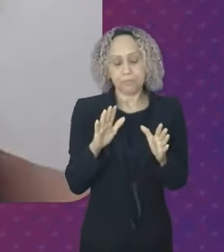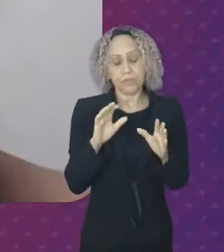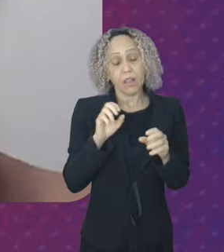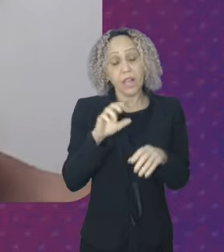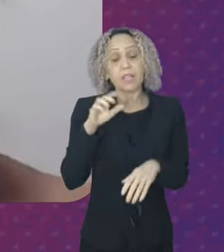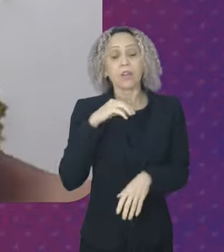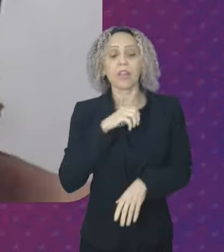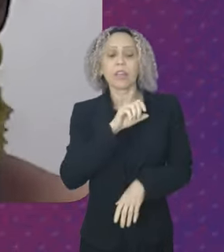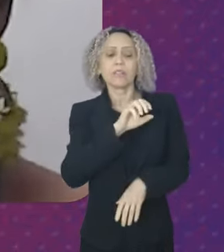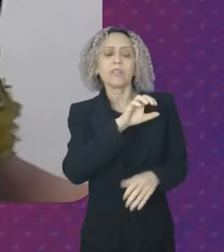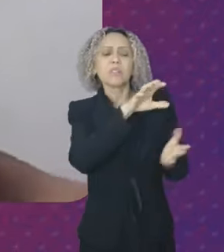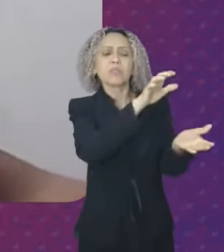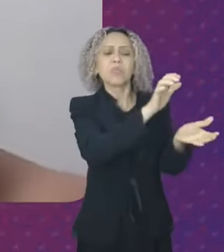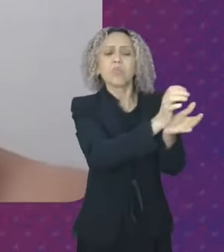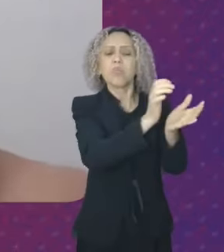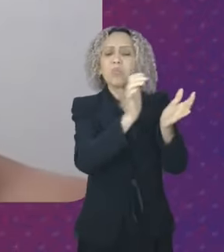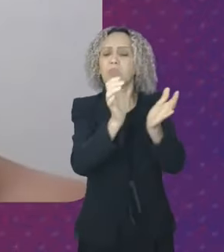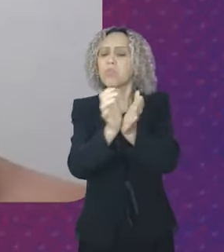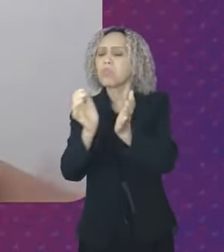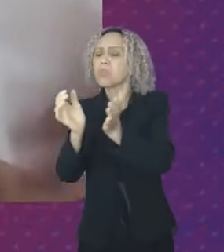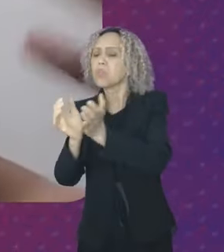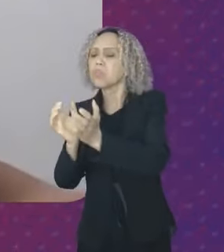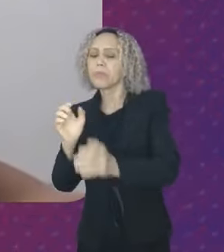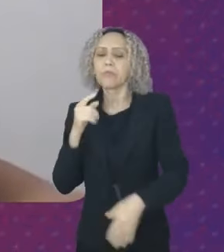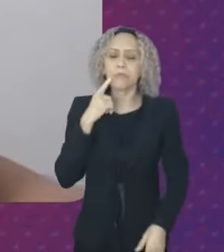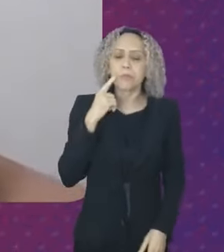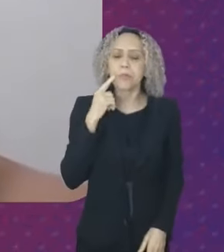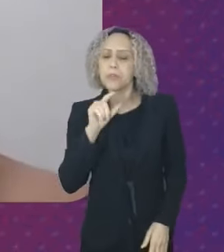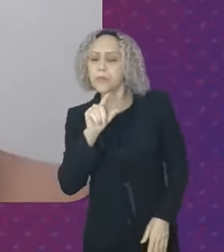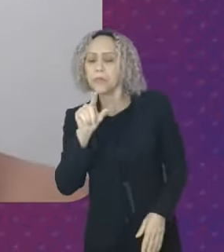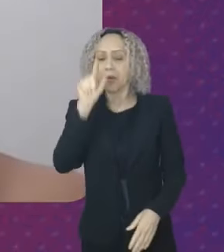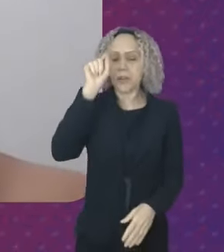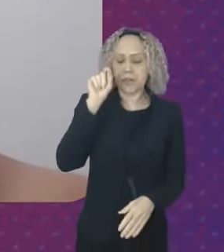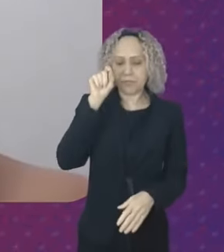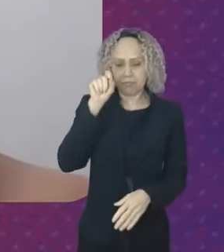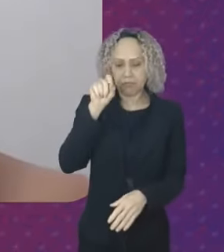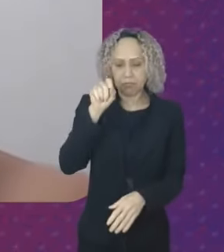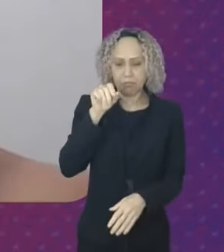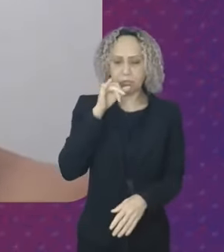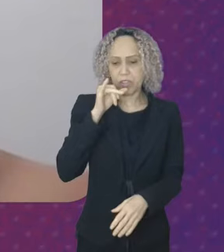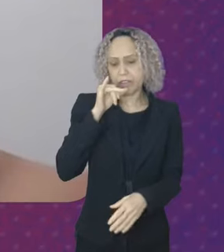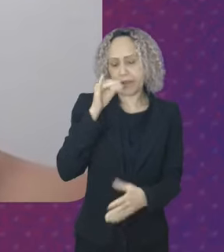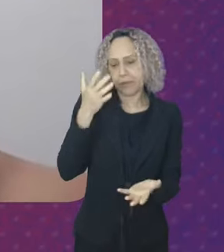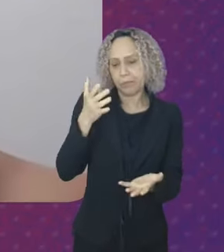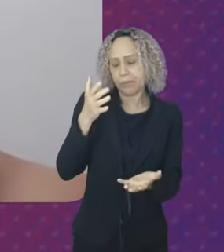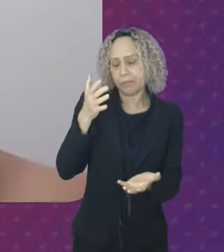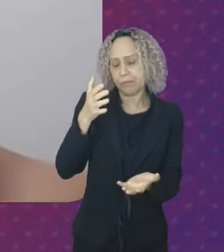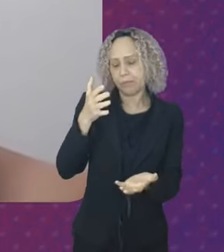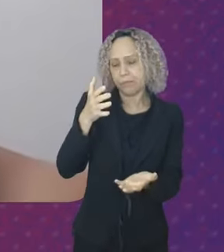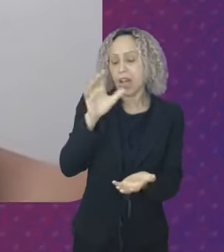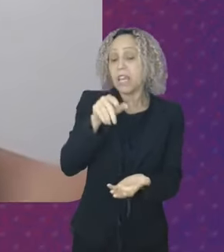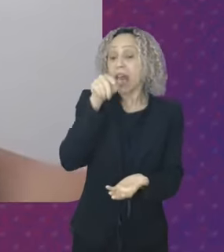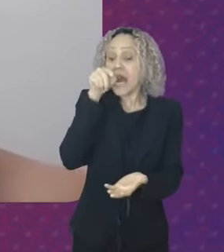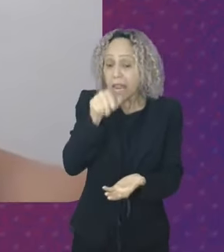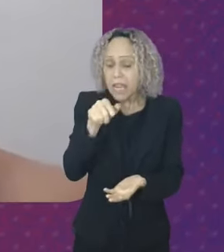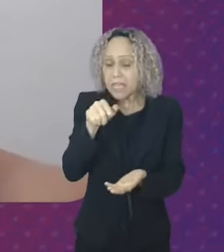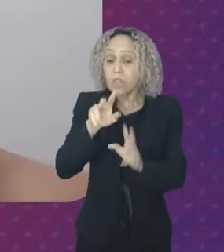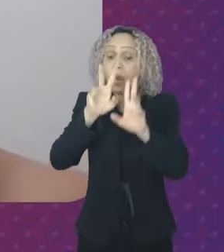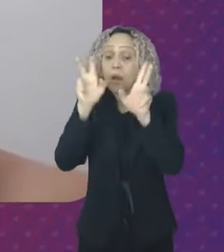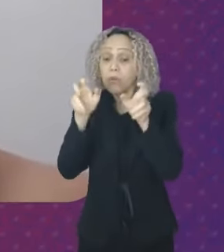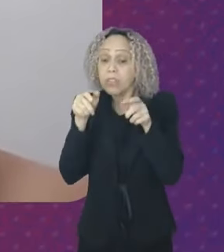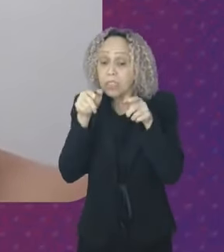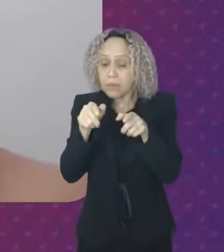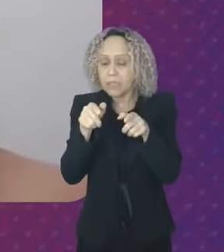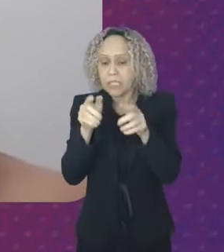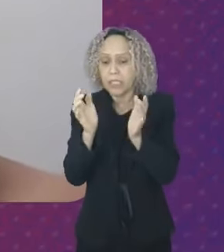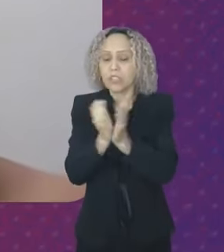nós queremos que a nossa campanha transpareça, né? A gente consiga falar com as pessoas a partir de uma